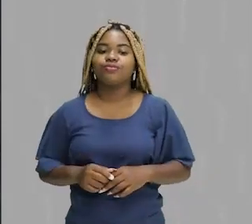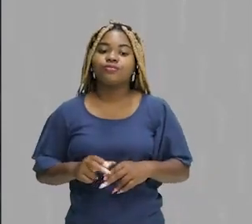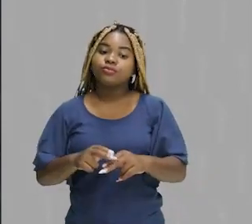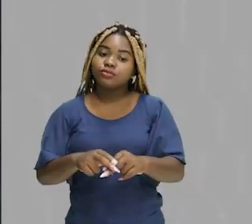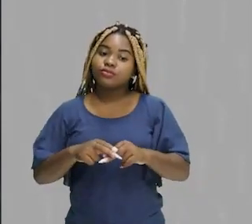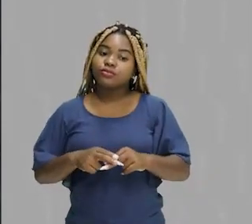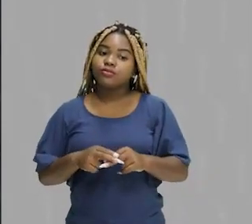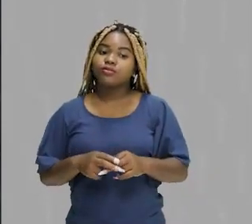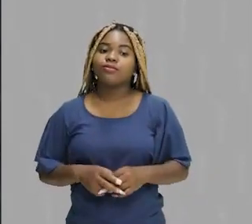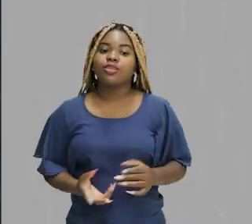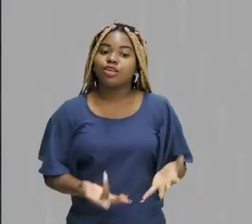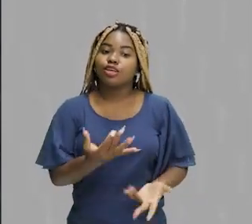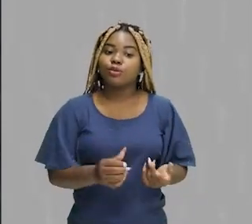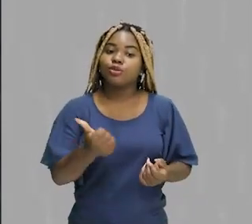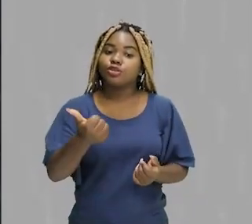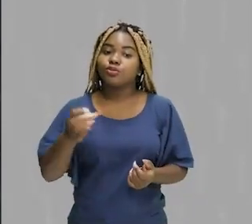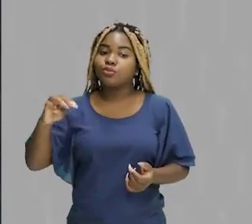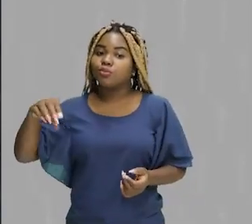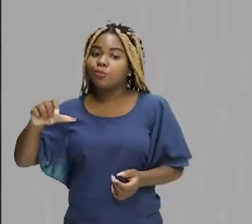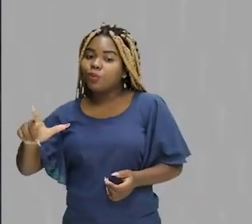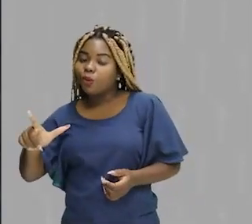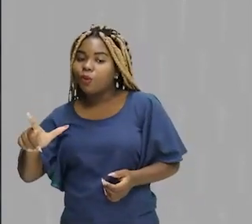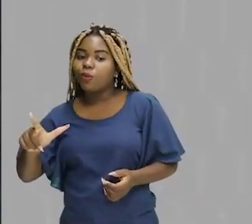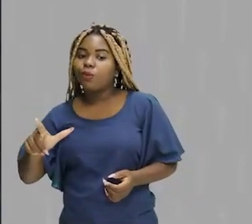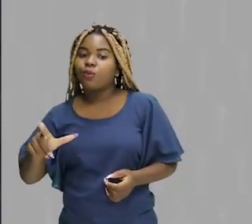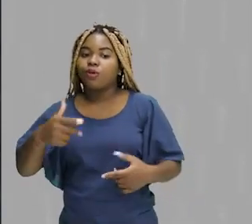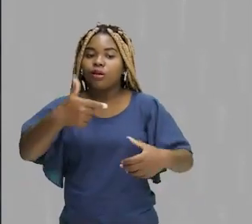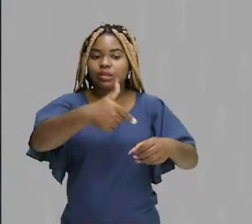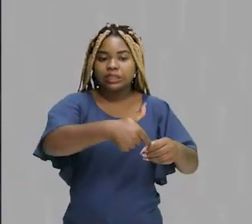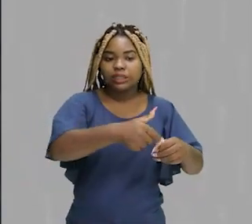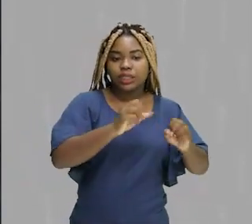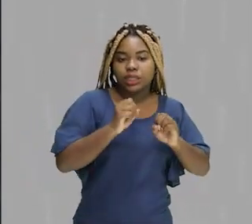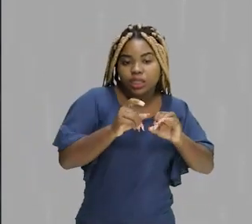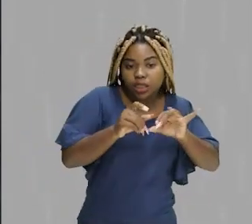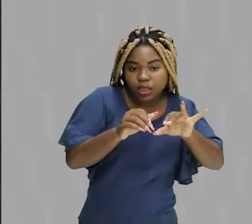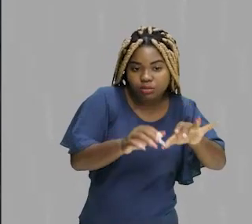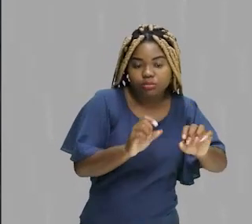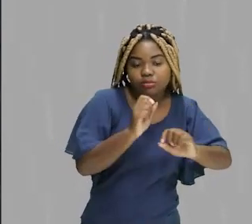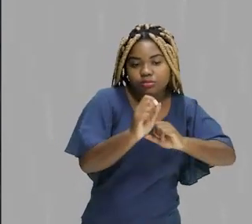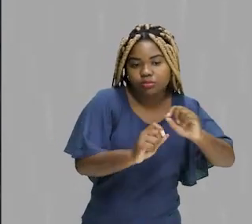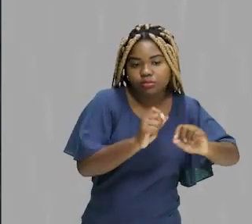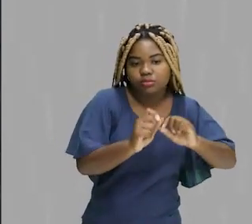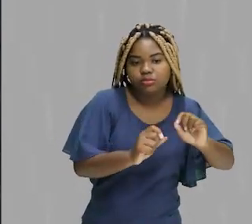de 1 mol do etanol vai liberar